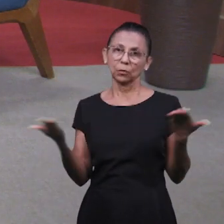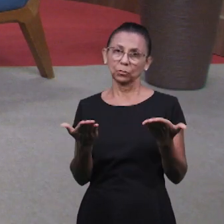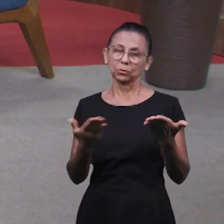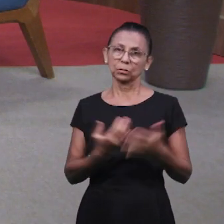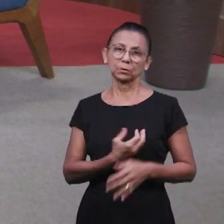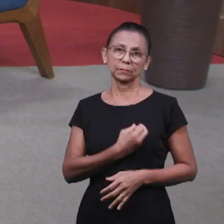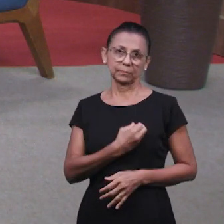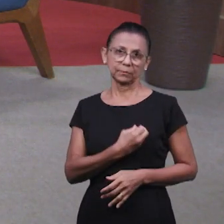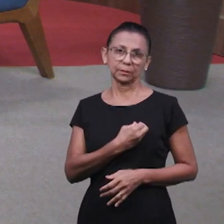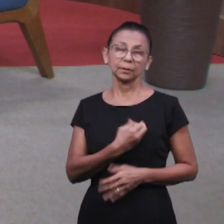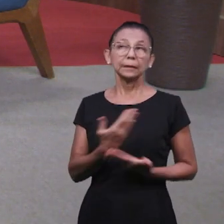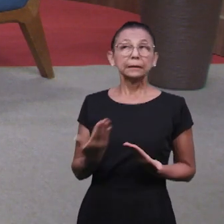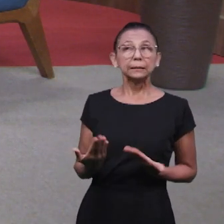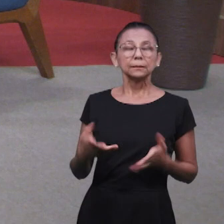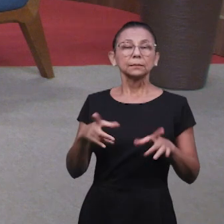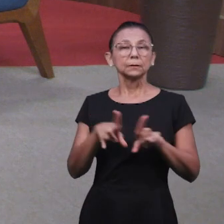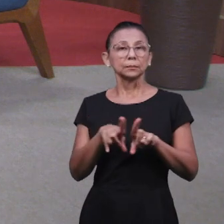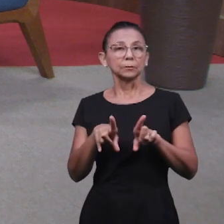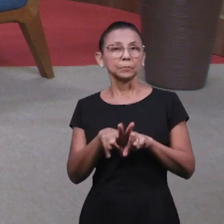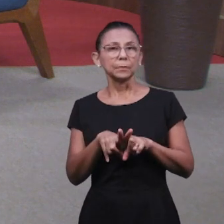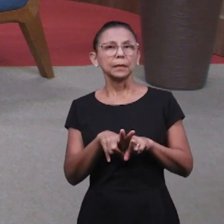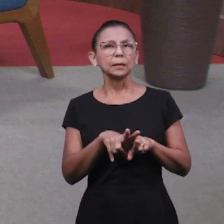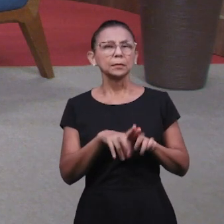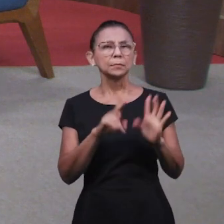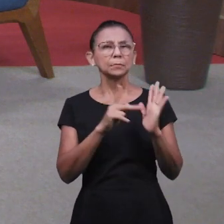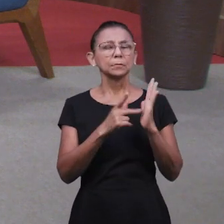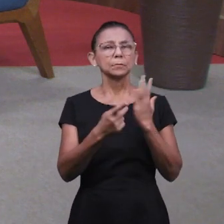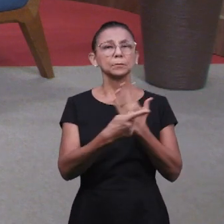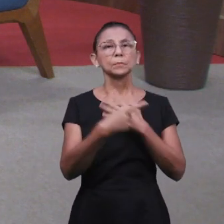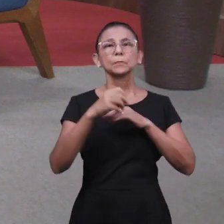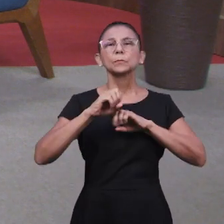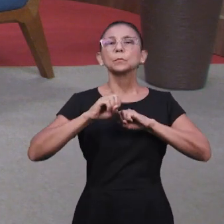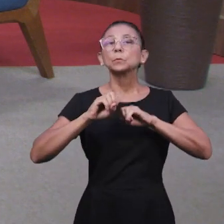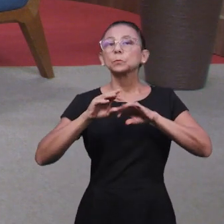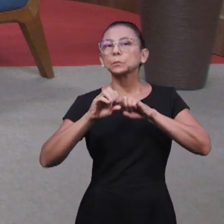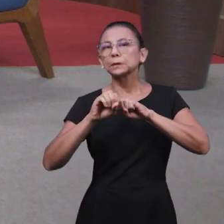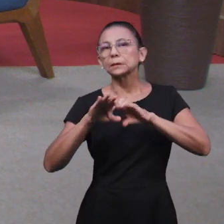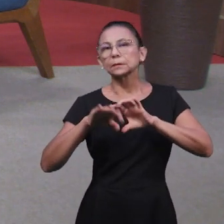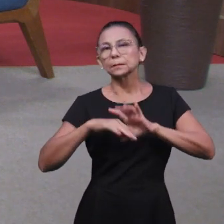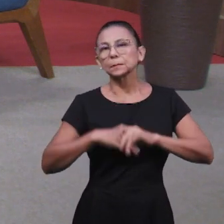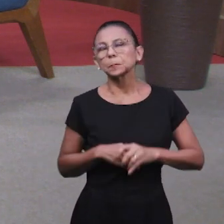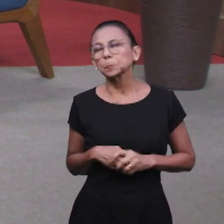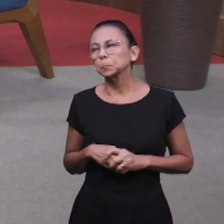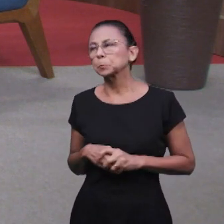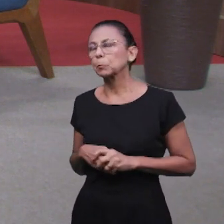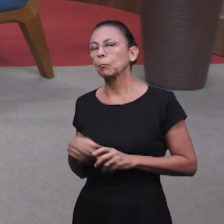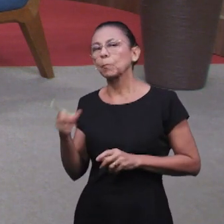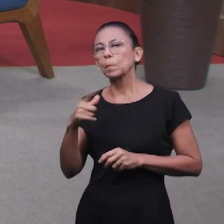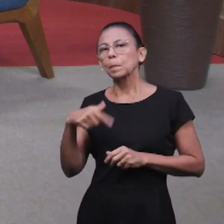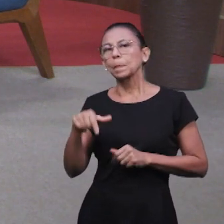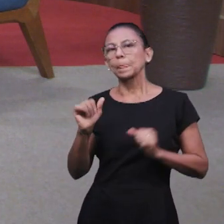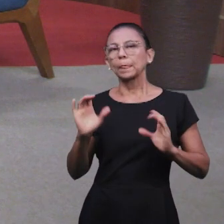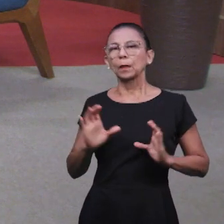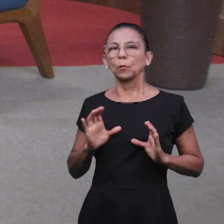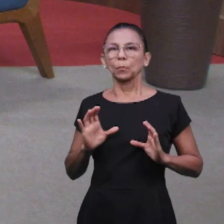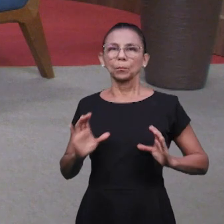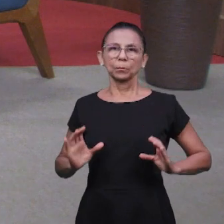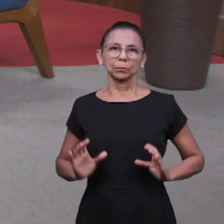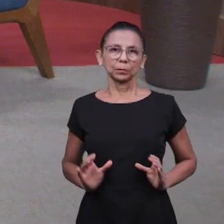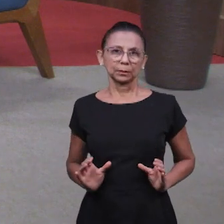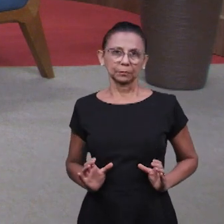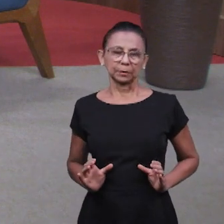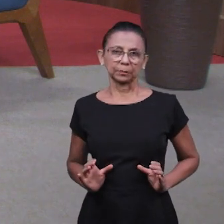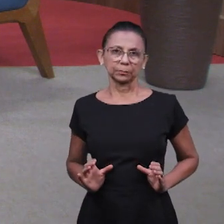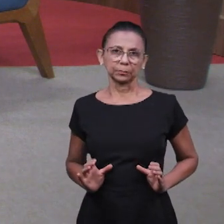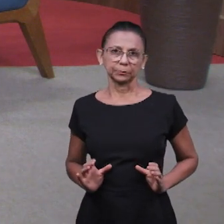vivendo. Mas, ao mesmo tempo, ela nos ensina muito sobre o nosso posicionamento.